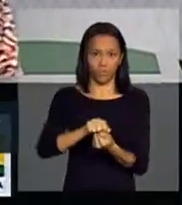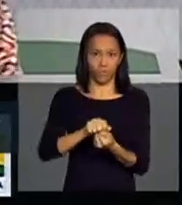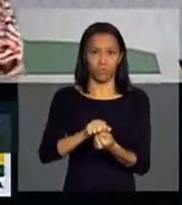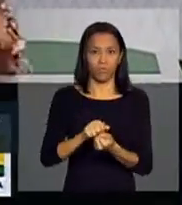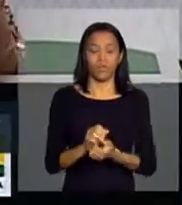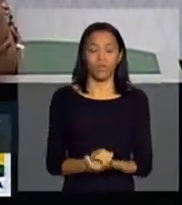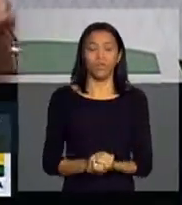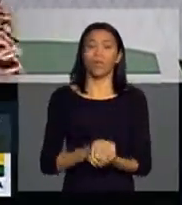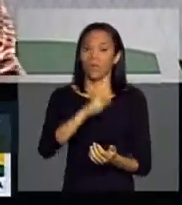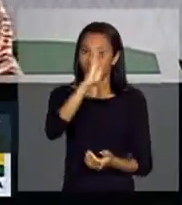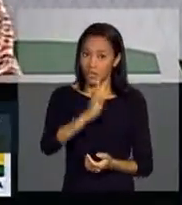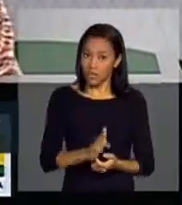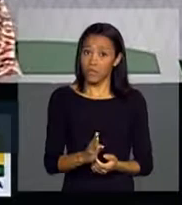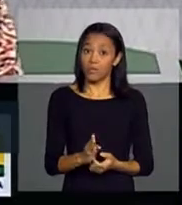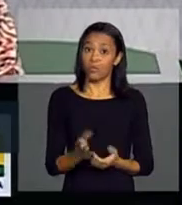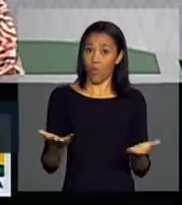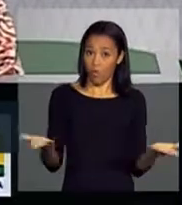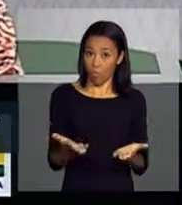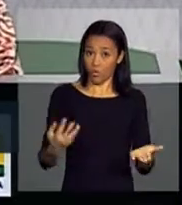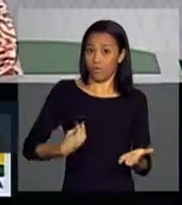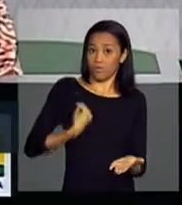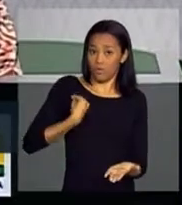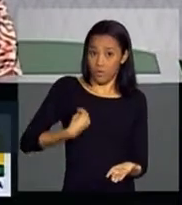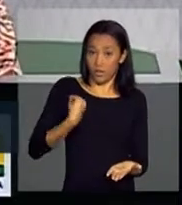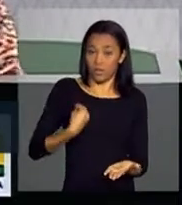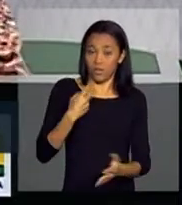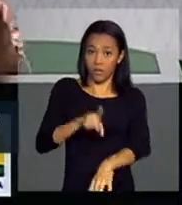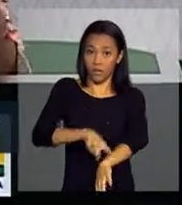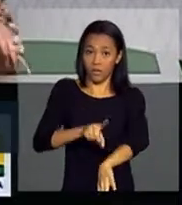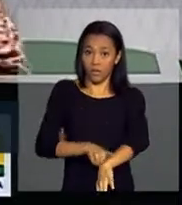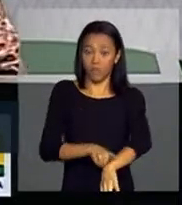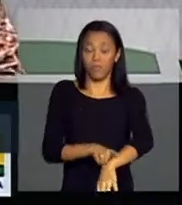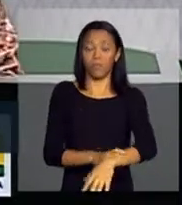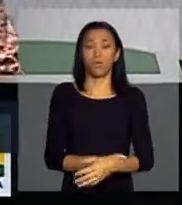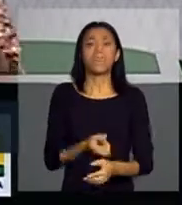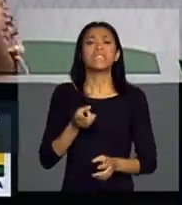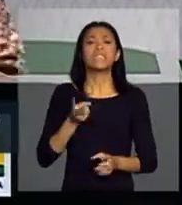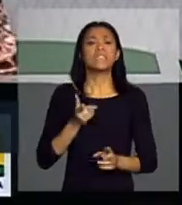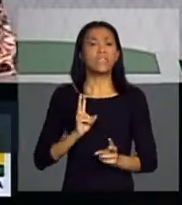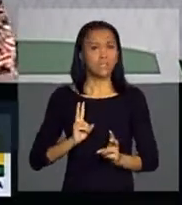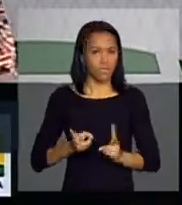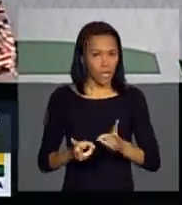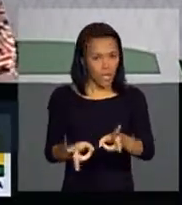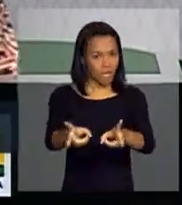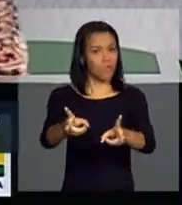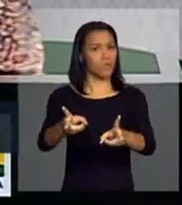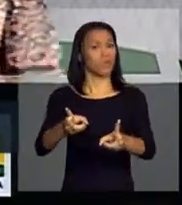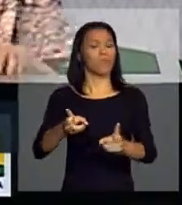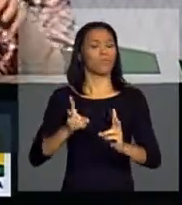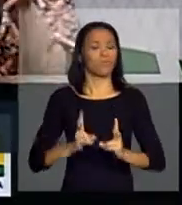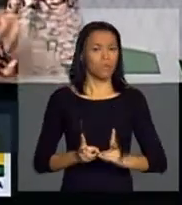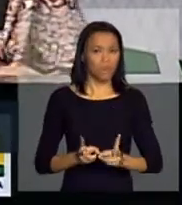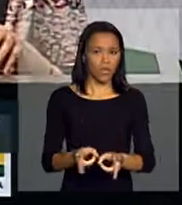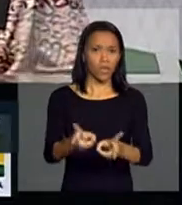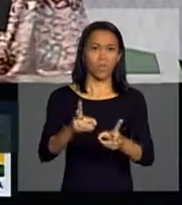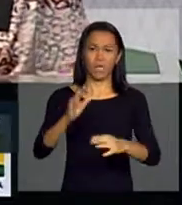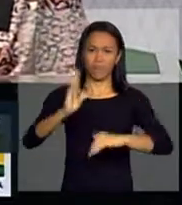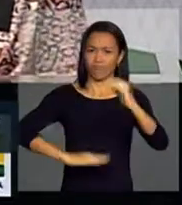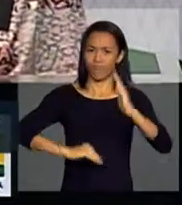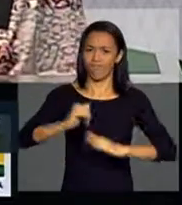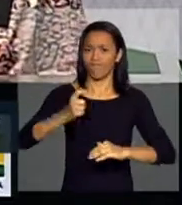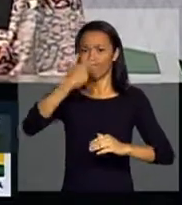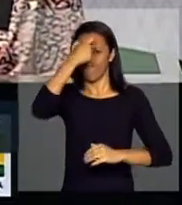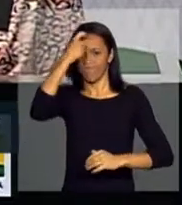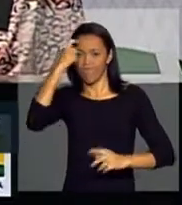passando esse momento Mantendo a sua robustez mantendo a capacidade